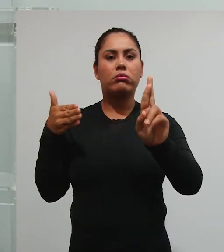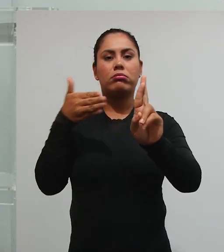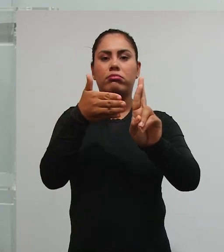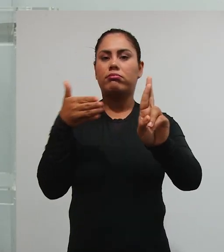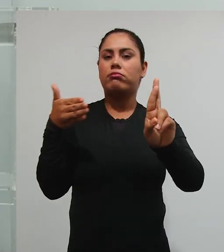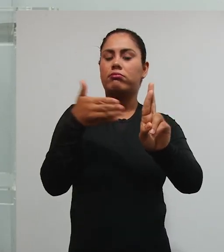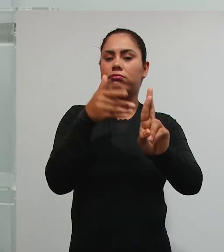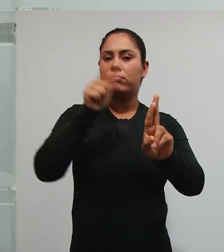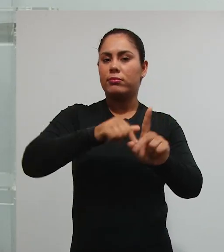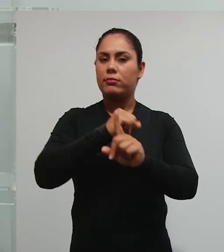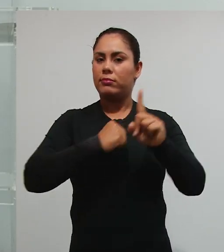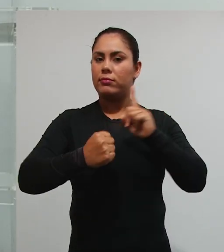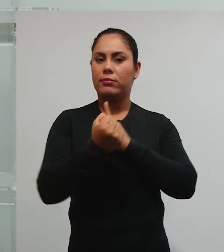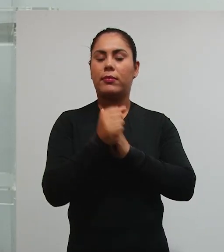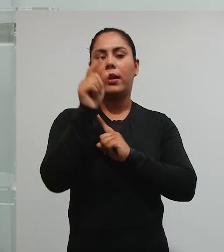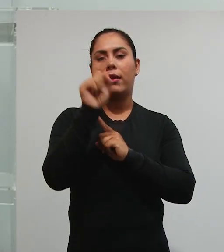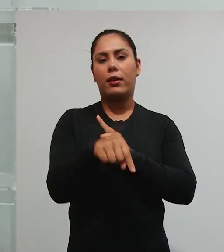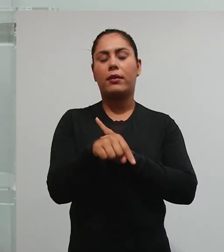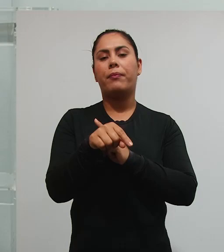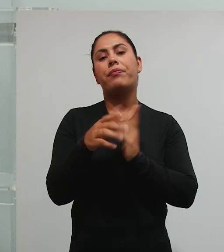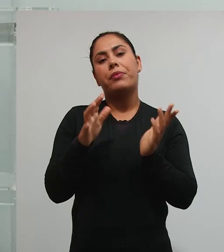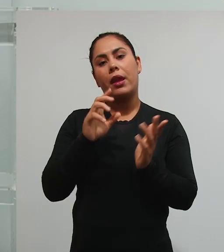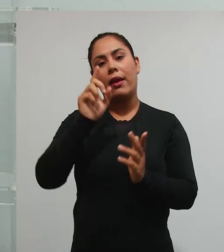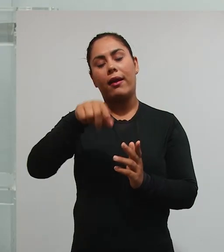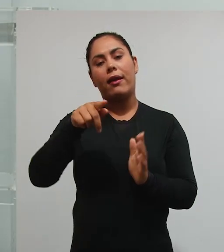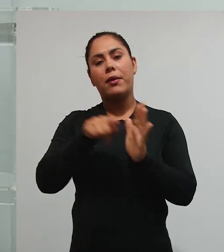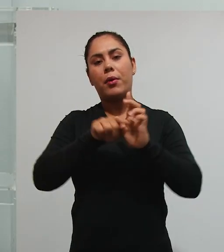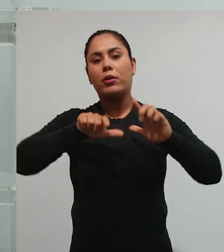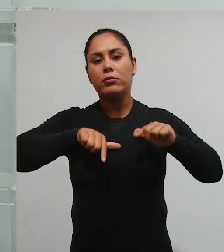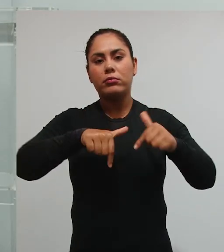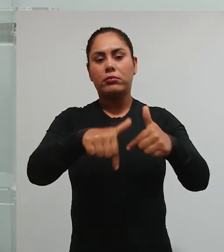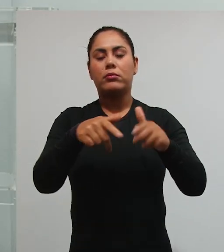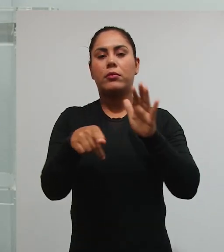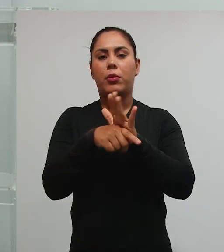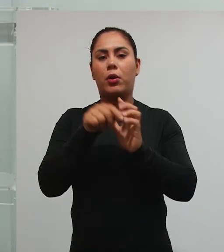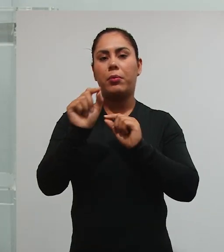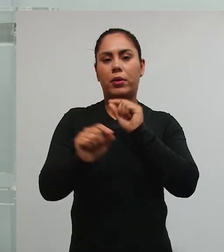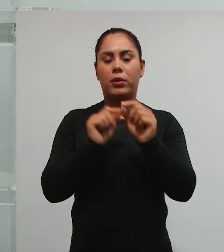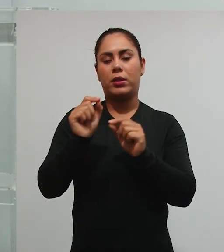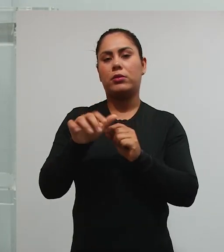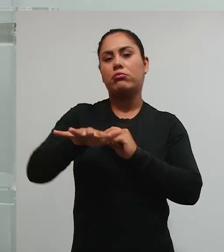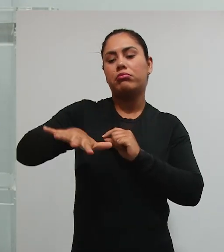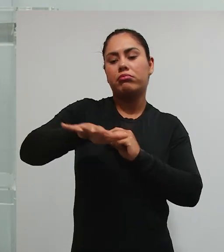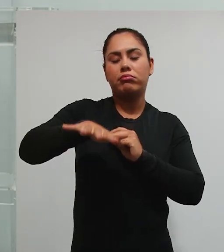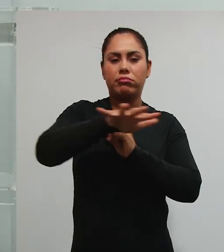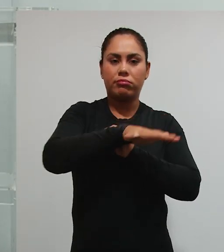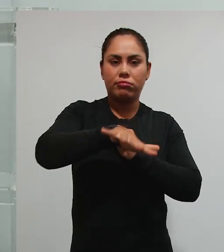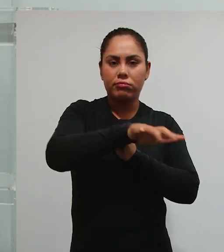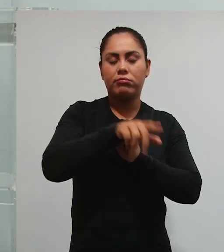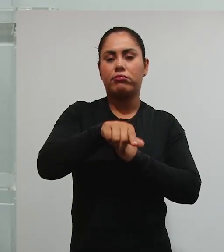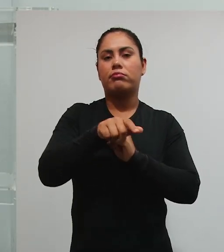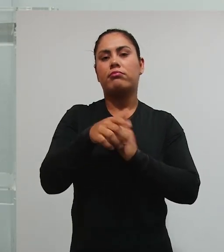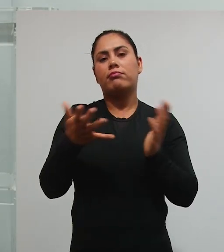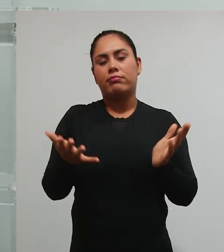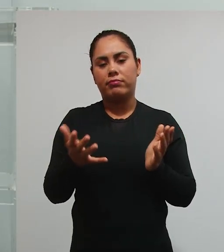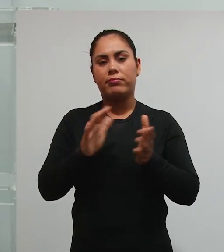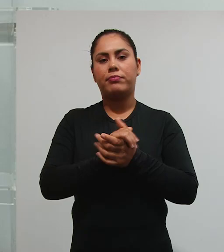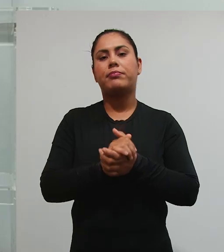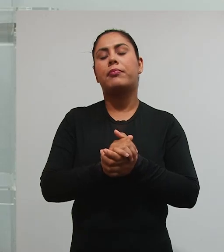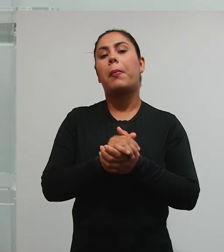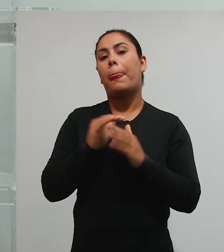representações sociais da qual que são manifestadas no seu espaço, no seu